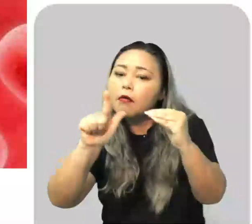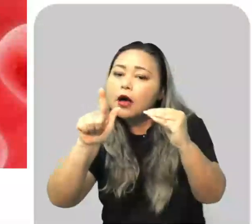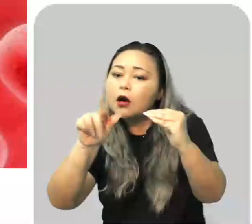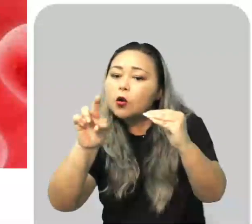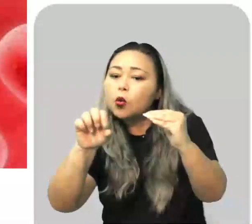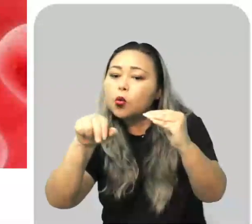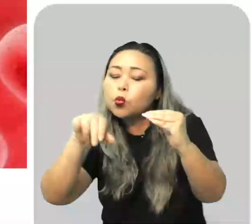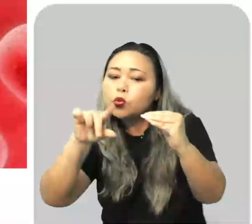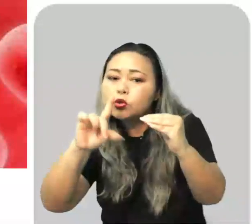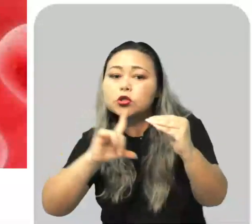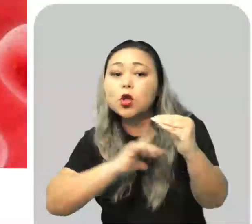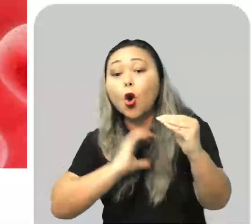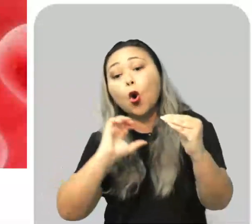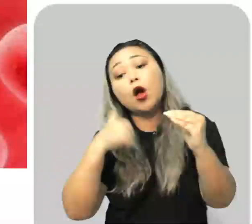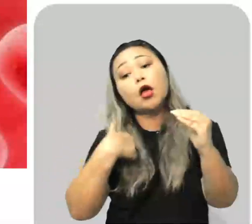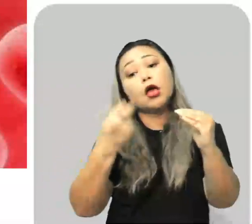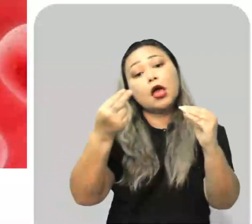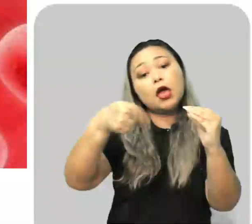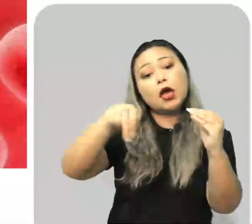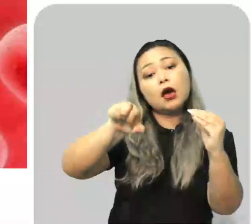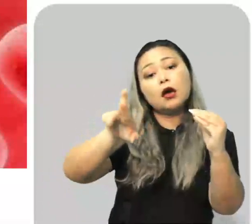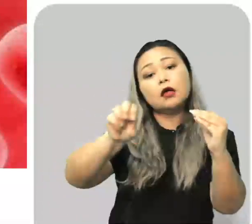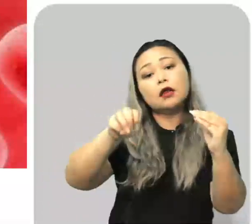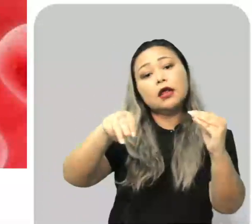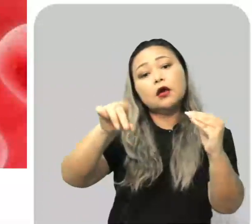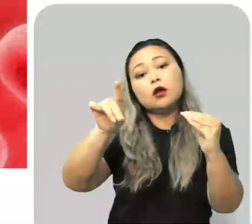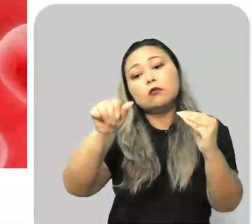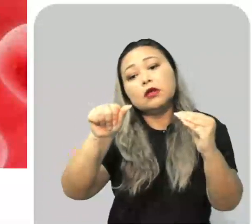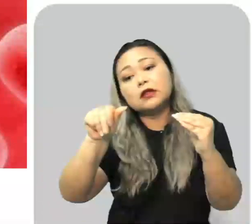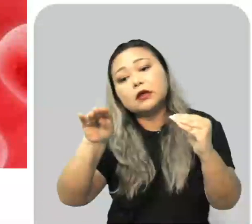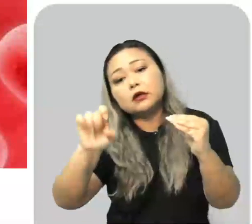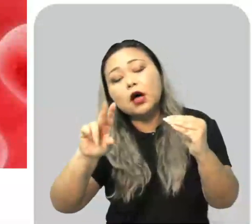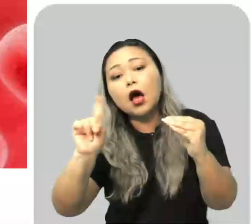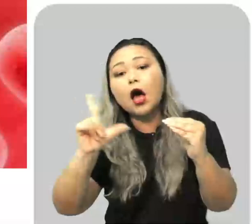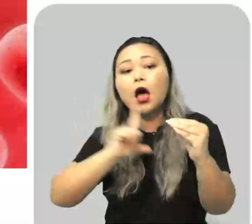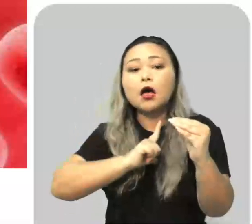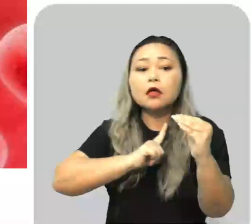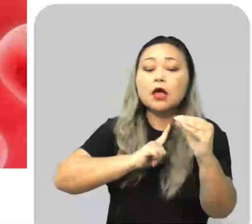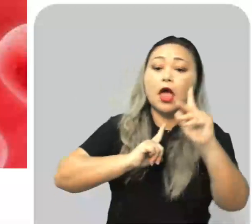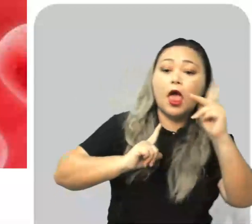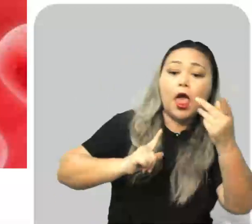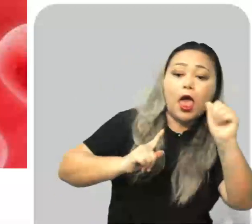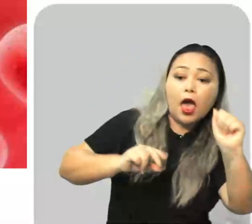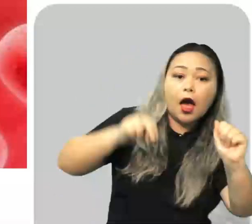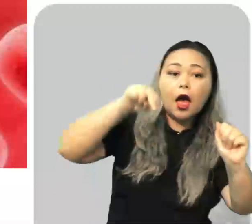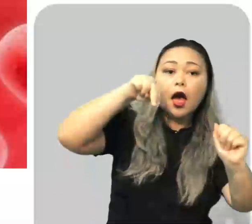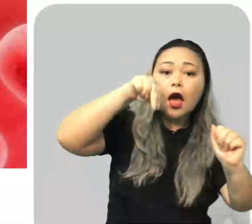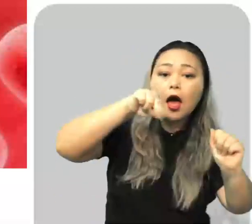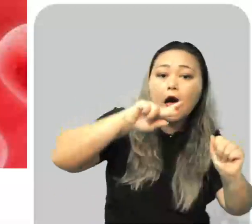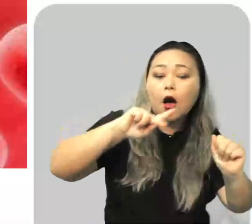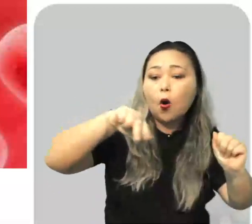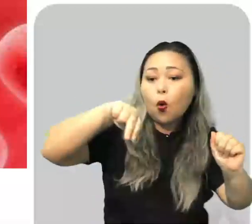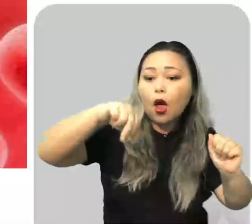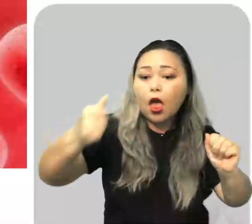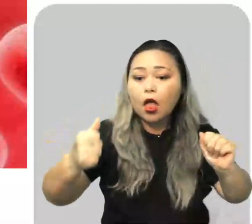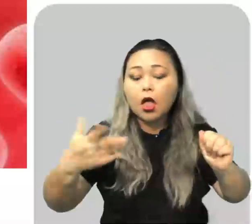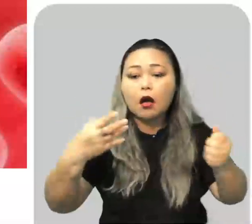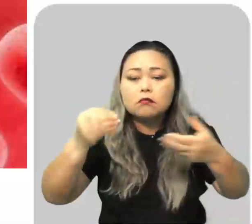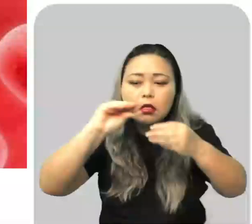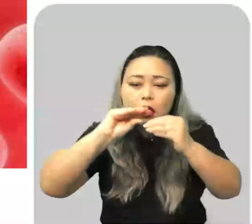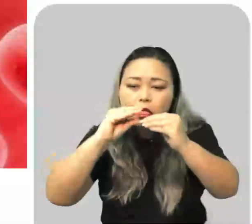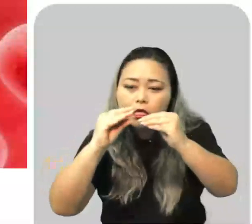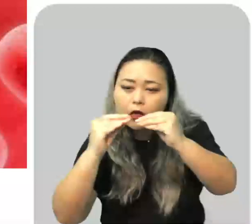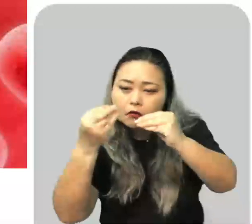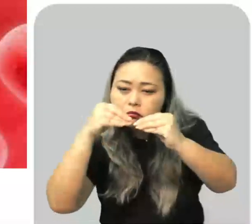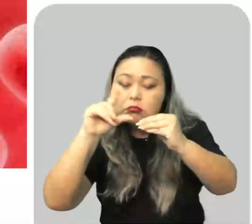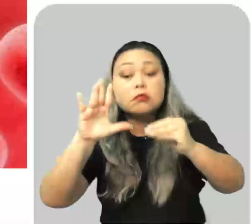neuraminidase, aí você vai ter essa classificação distinta aí, dependendo do tipo de proteína que eles vão ter na sua estrutura, né,